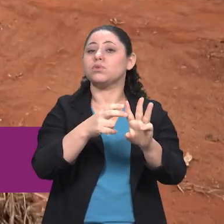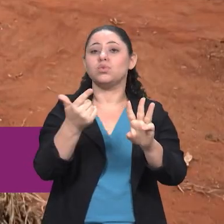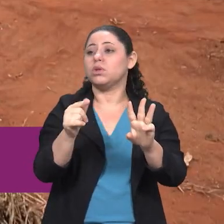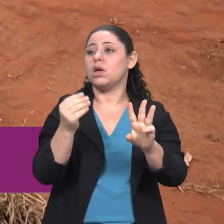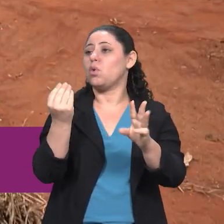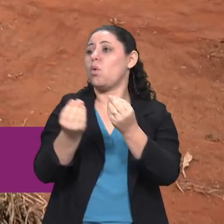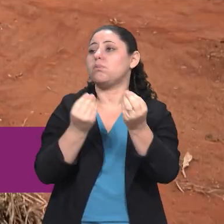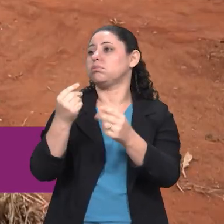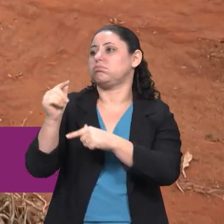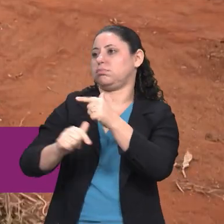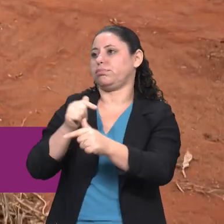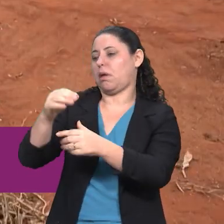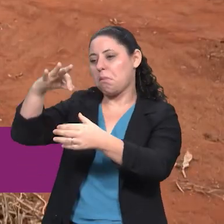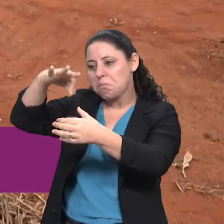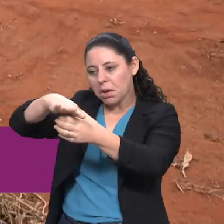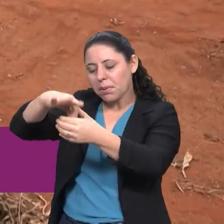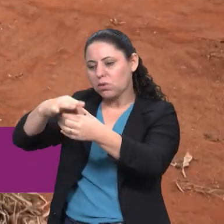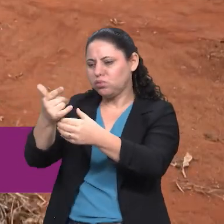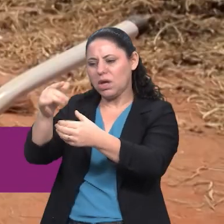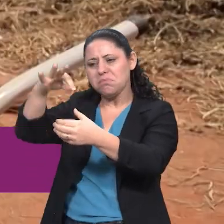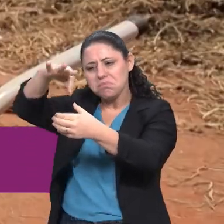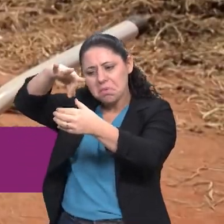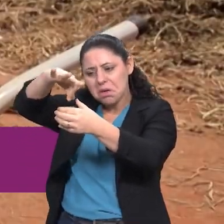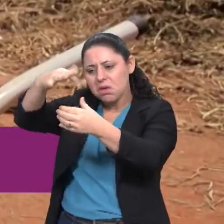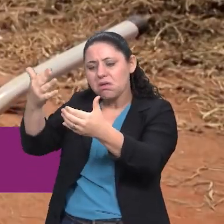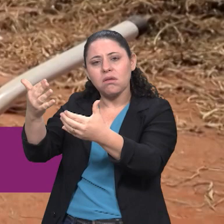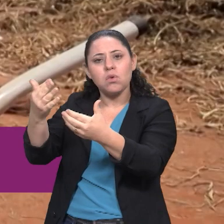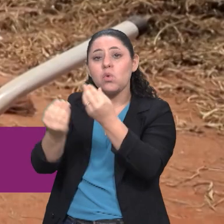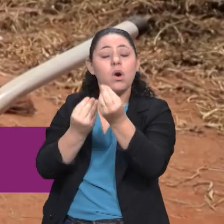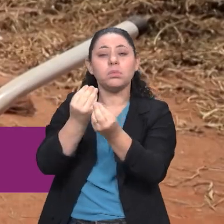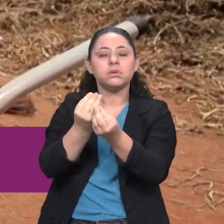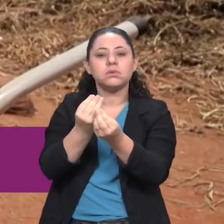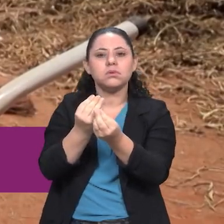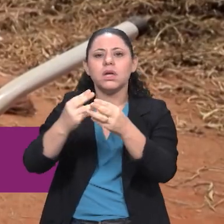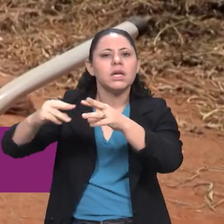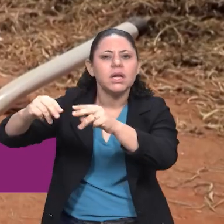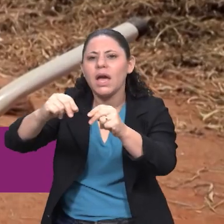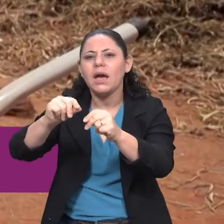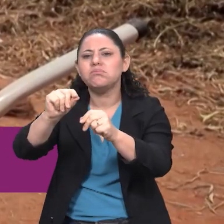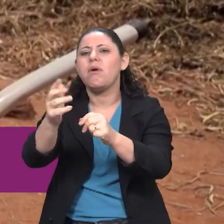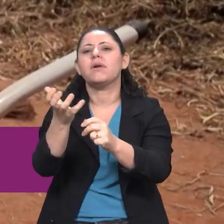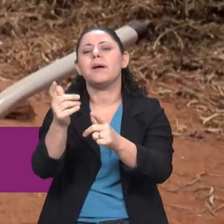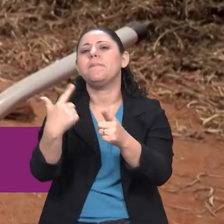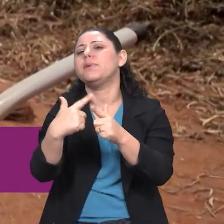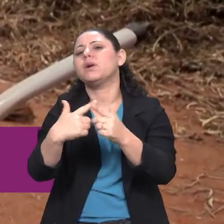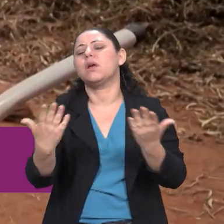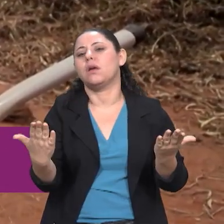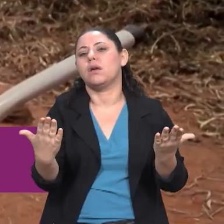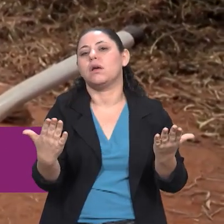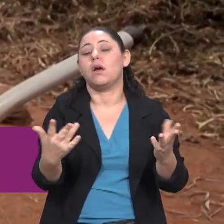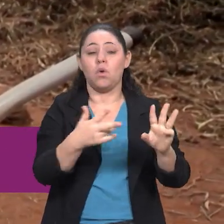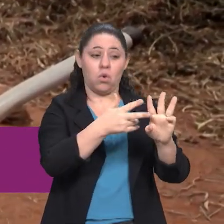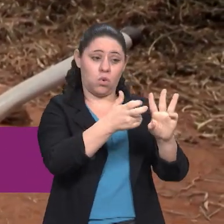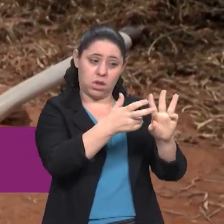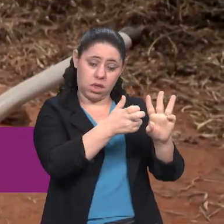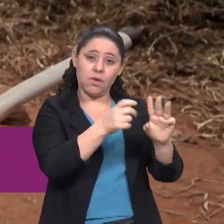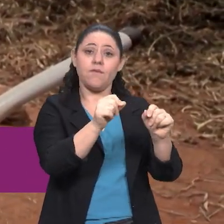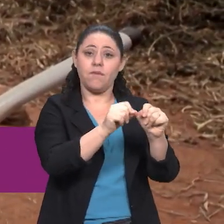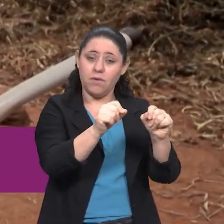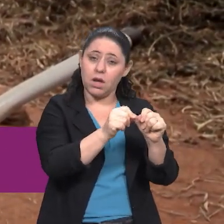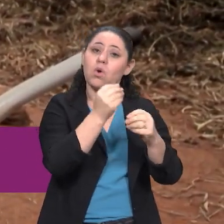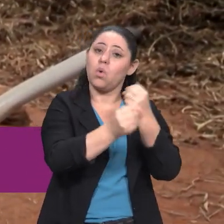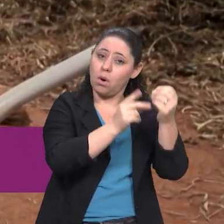porque também essa é uma dicotomia, né? Para que se quer a terra? Quer-se a terra para que os indígenas explorem como sendo produtores